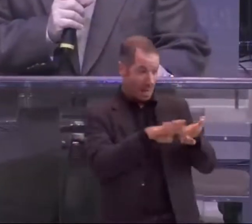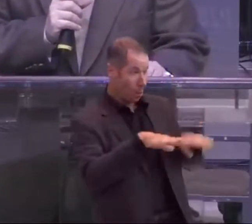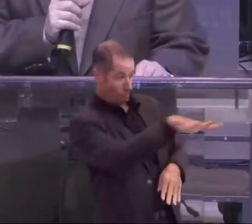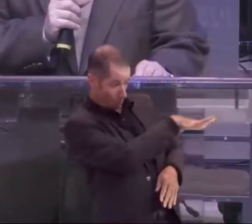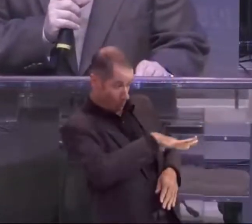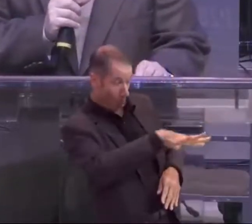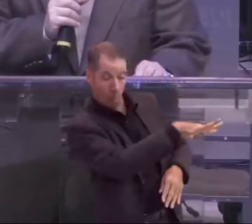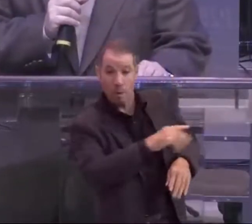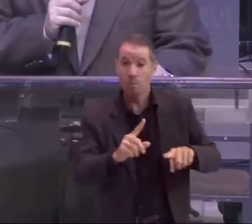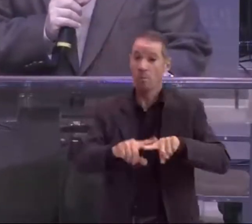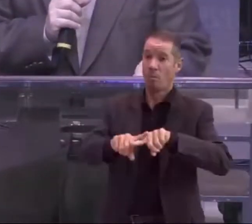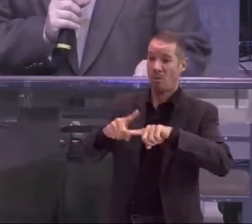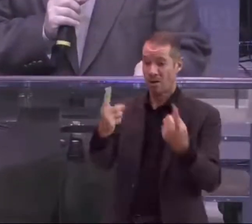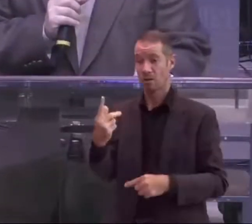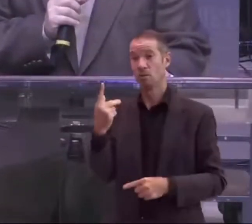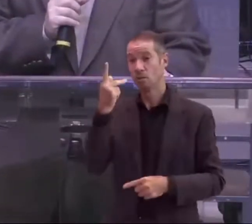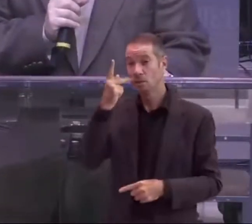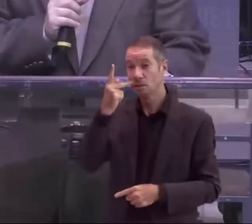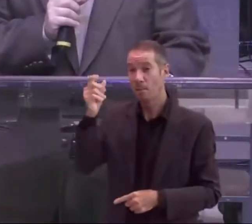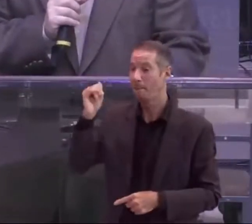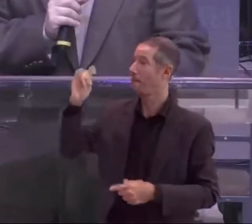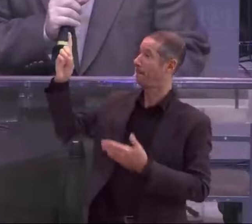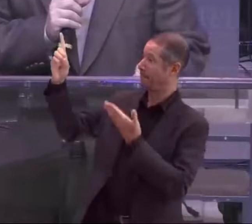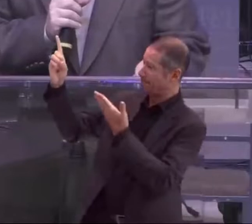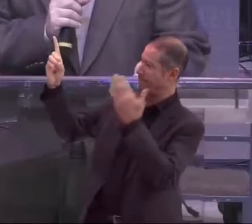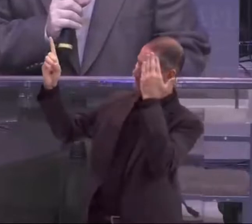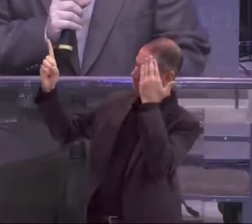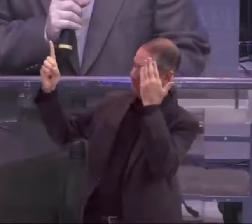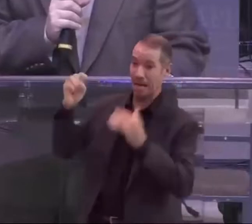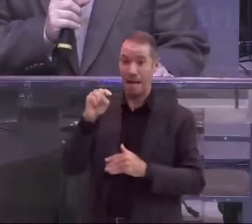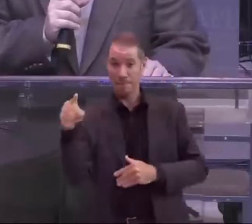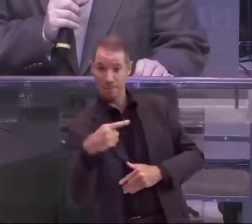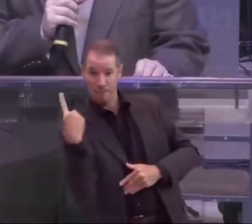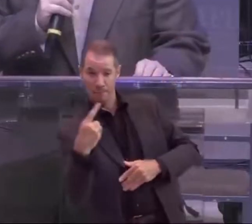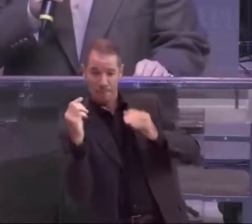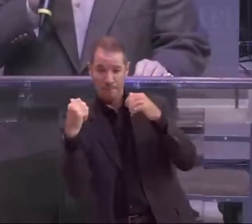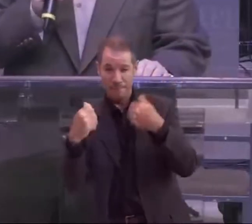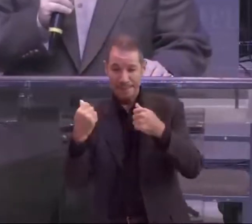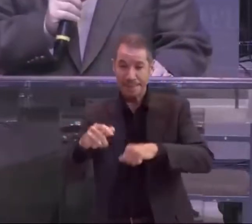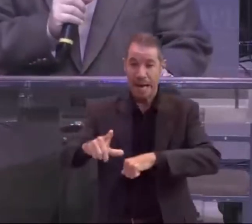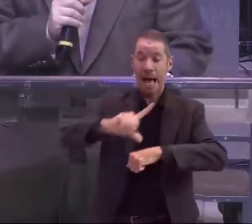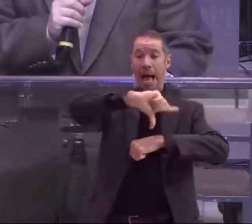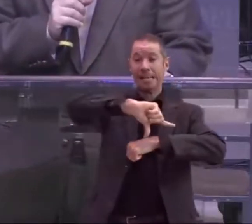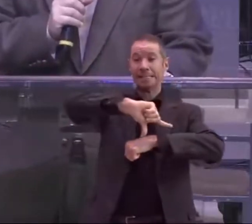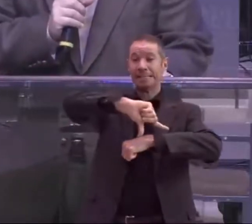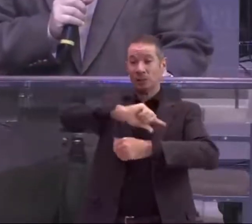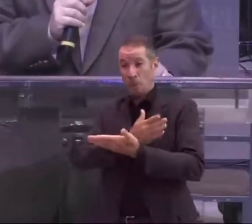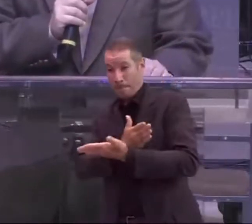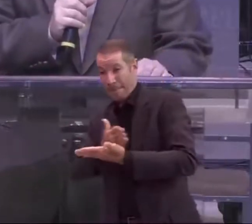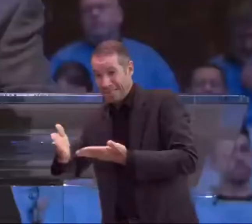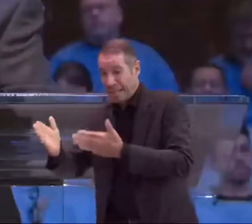a eles, porque o seu pai sabe do que vocês precisam, antes mesmo